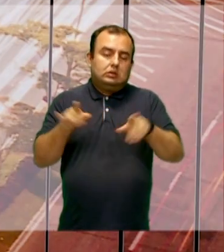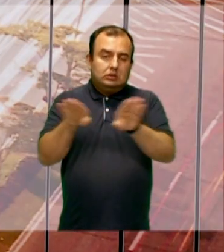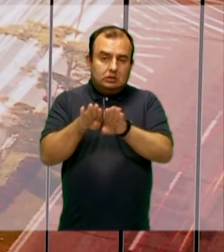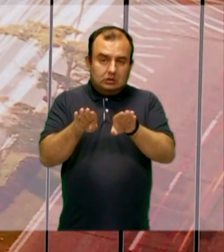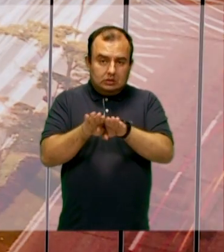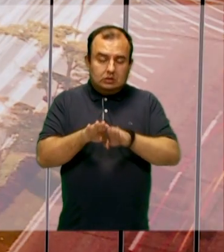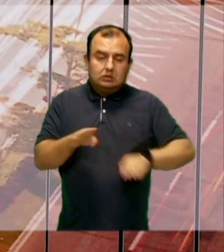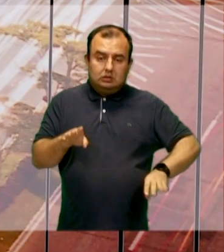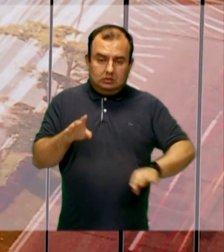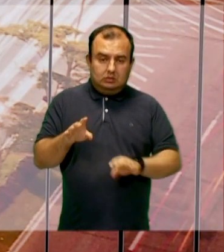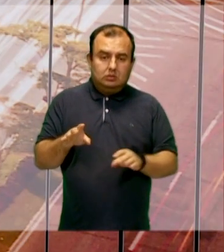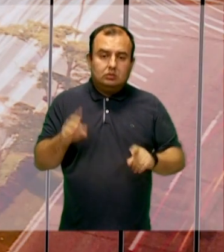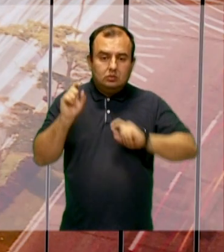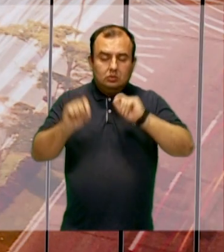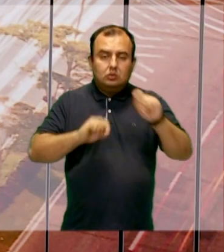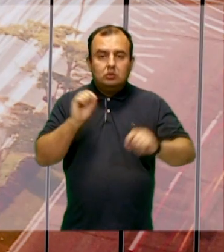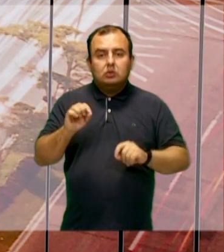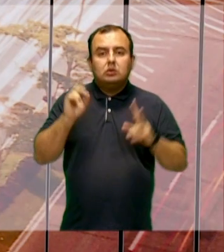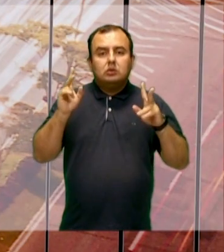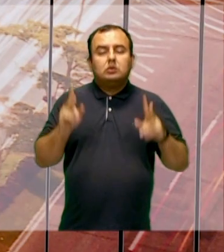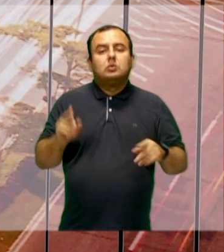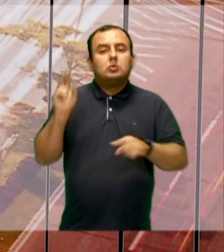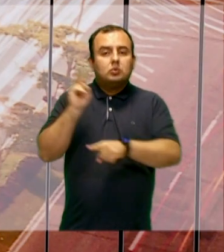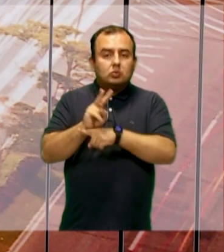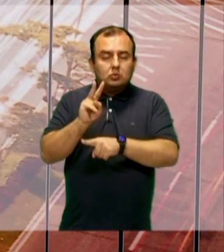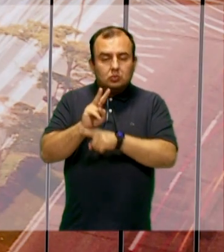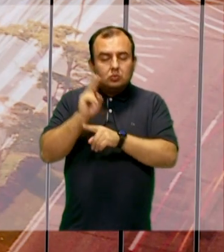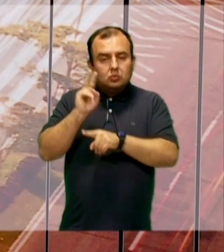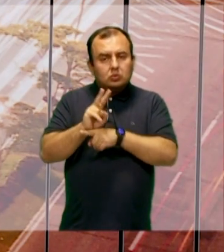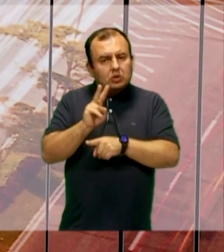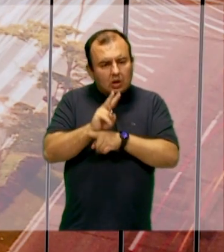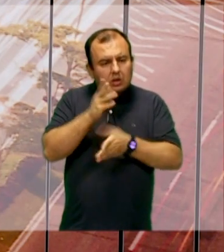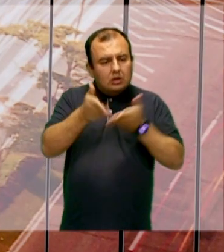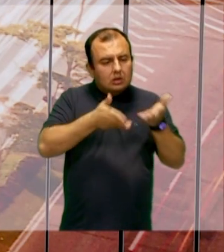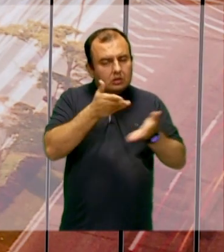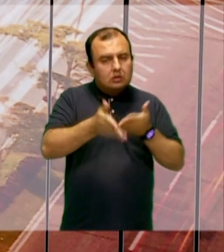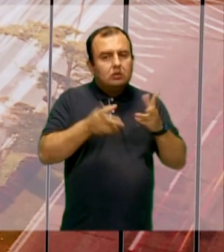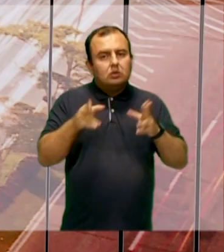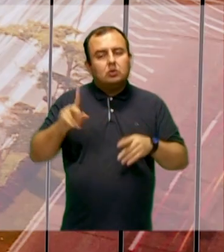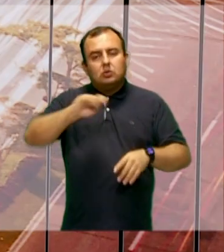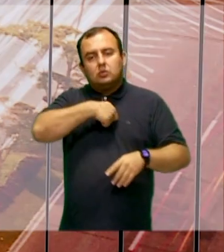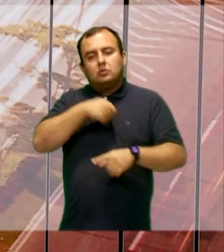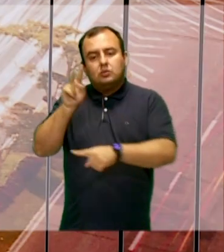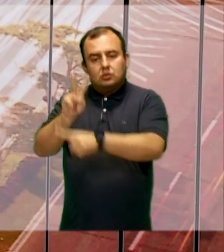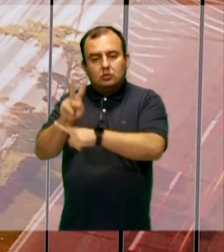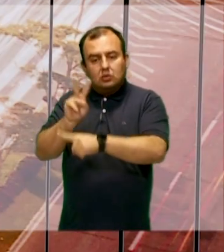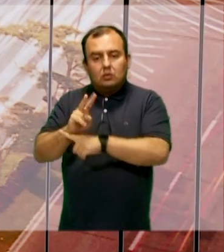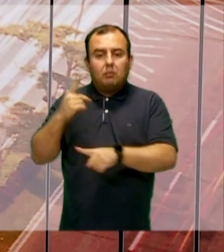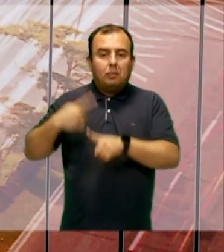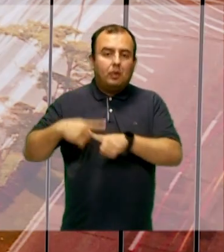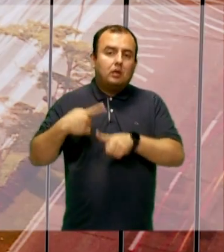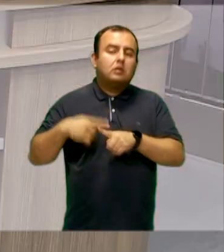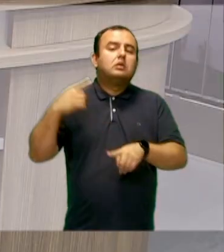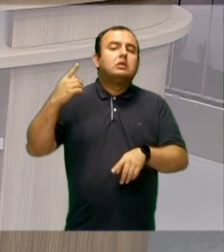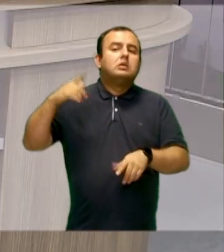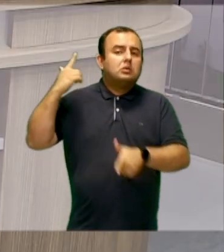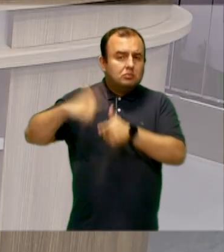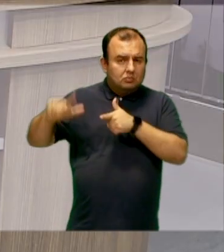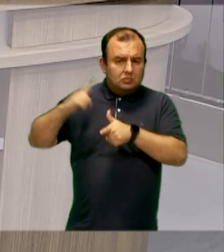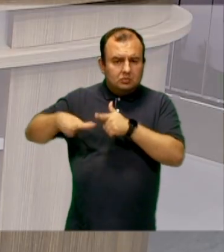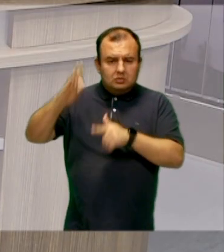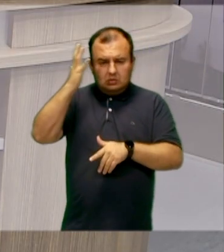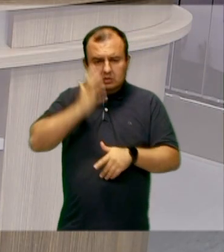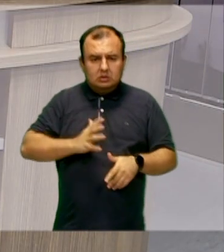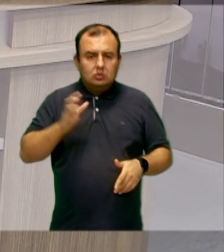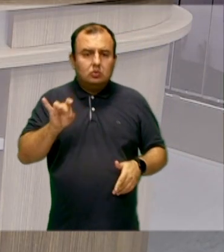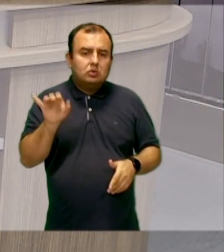está sendo o mesmo cuidado, por exemplo, com a questão da fiscalização, porque esse é um problema sério, não apenas